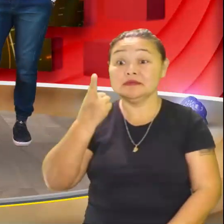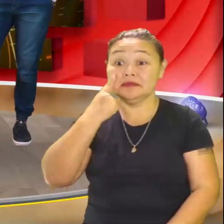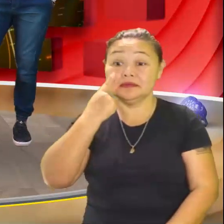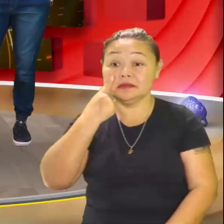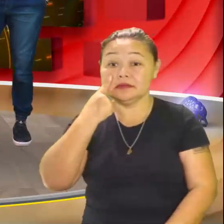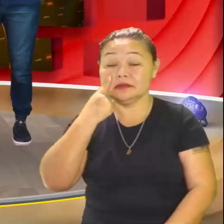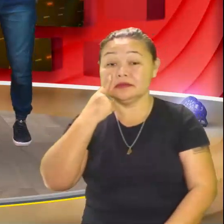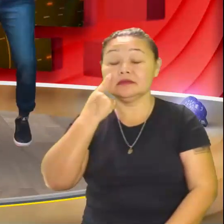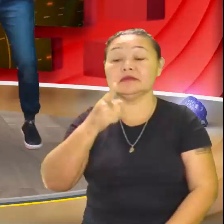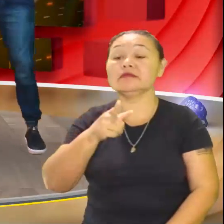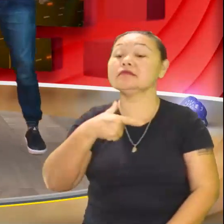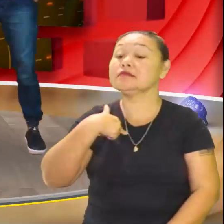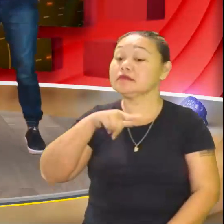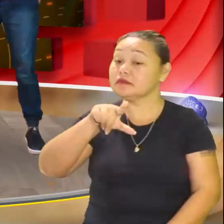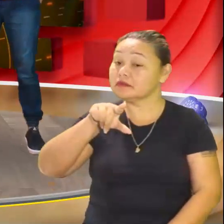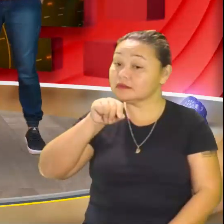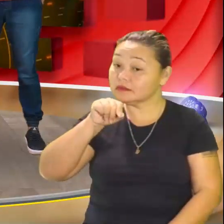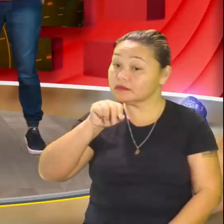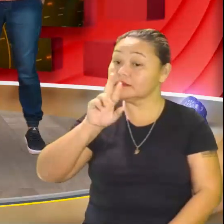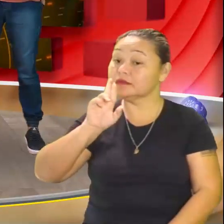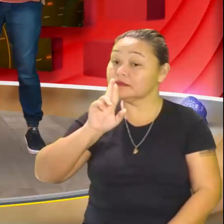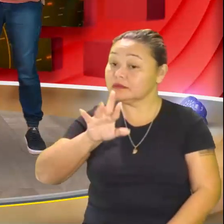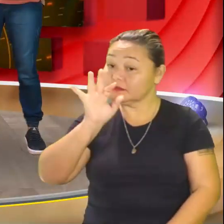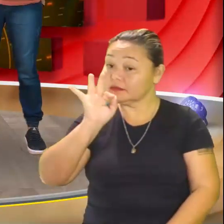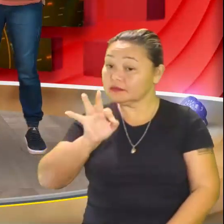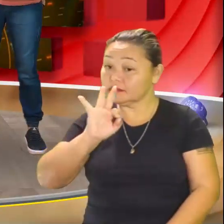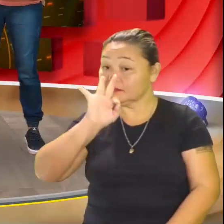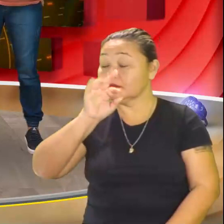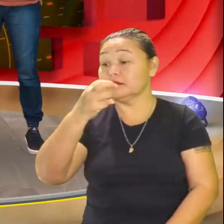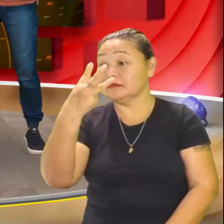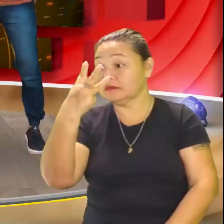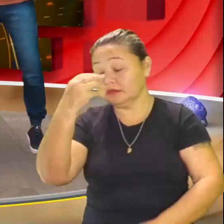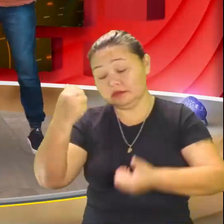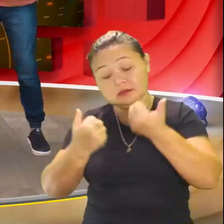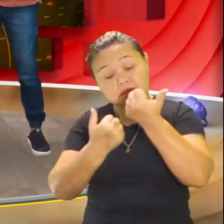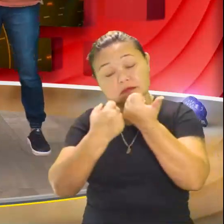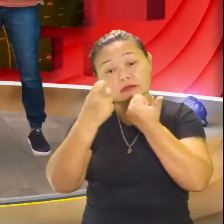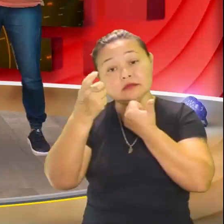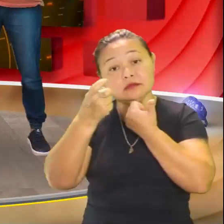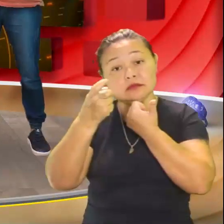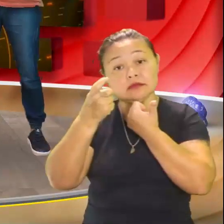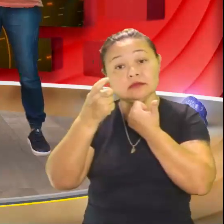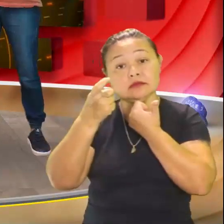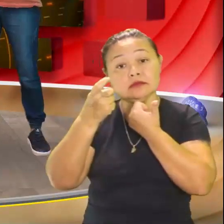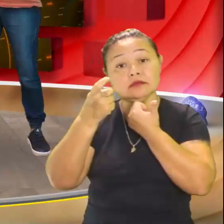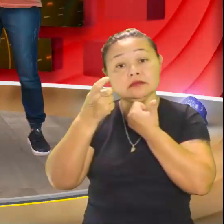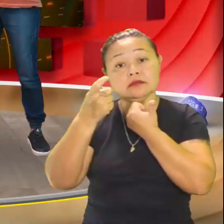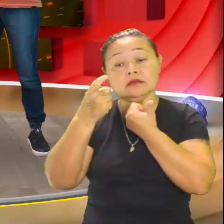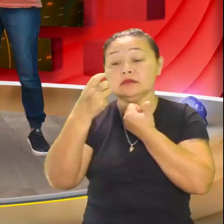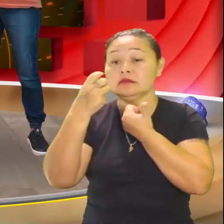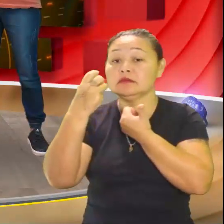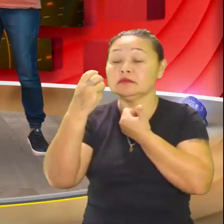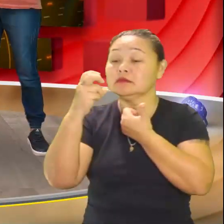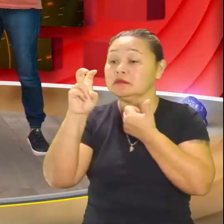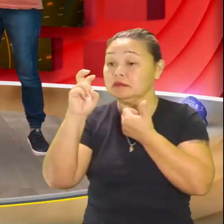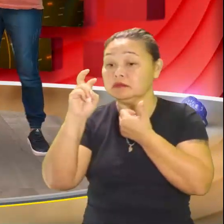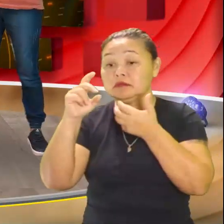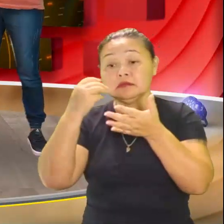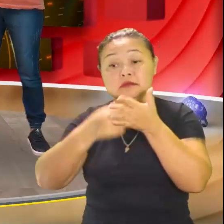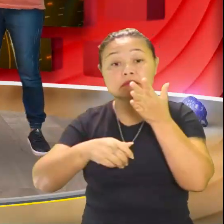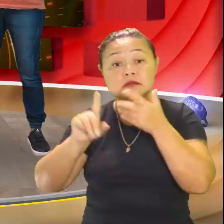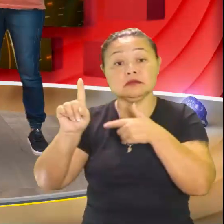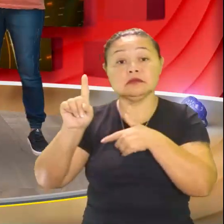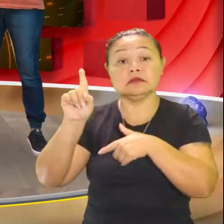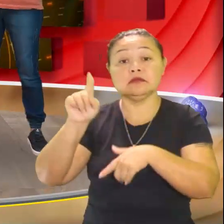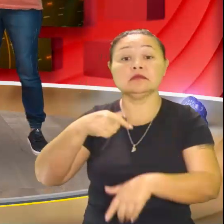ver então? A resposta correta, se você colocar o 3 ali no lugar do x, 3 menos 5, tô devendo 5. Tenho 3